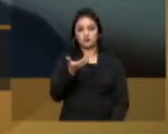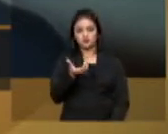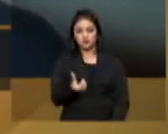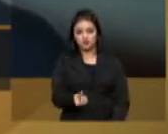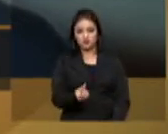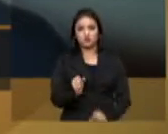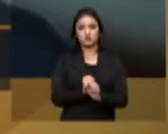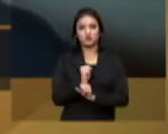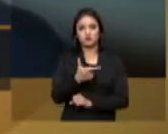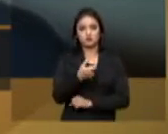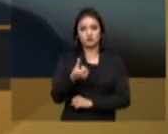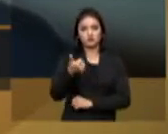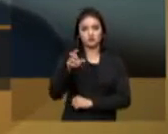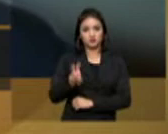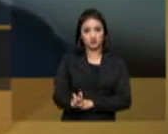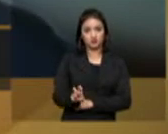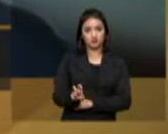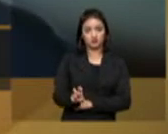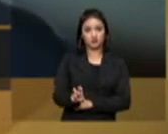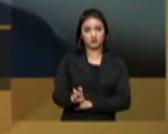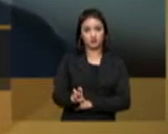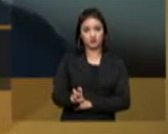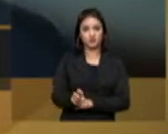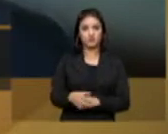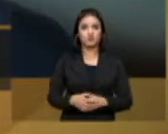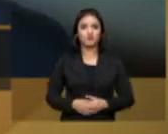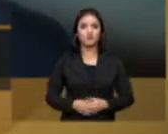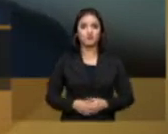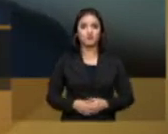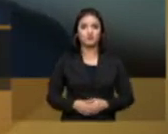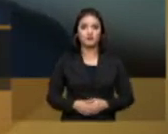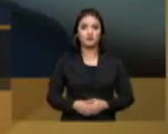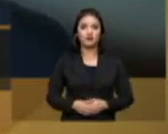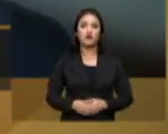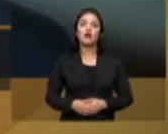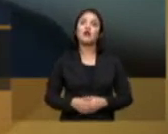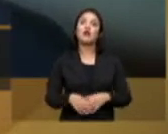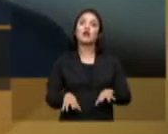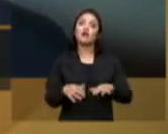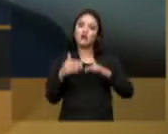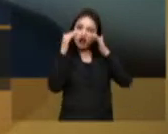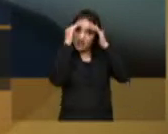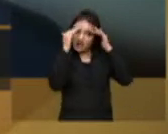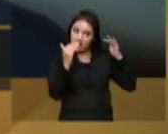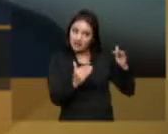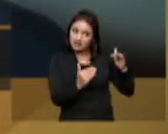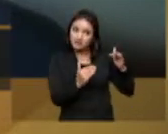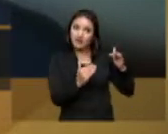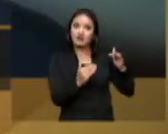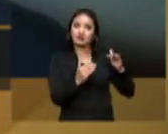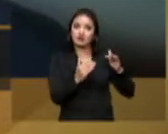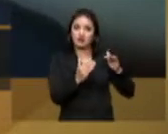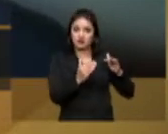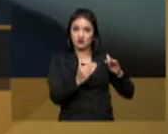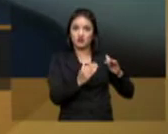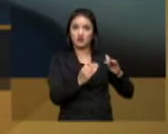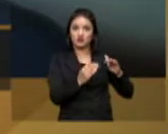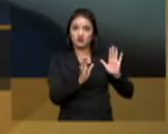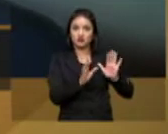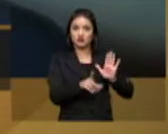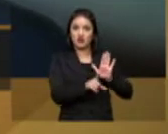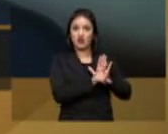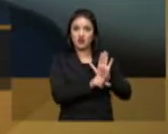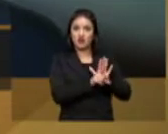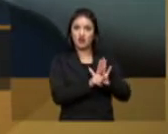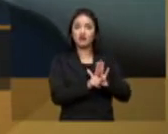8.426/2015, que restabeleceu, dentro dos limites legais, vejam aqui, restabeleceu as